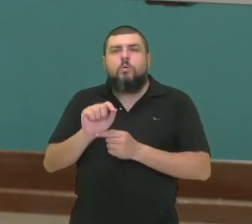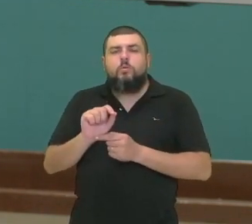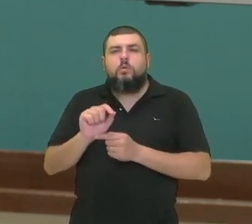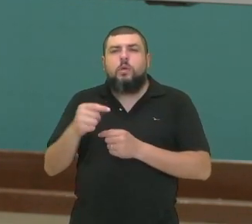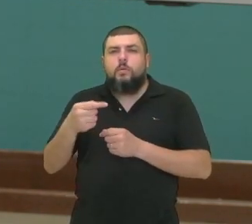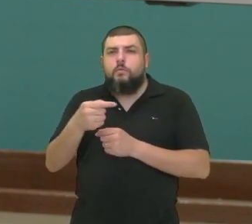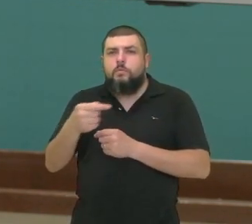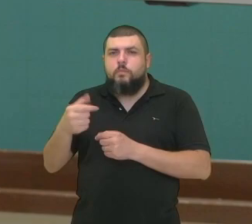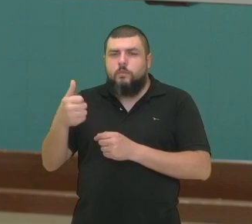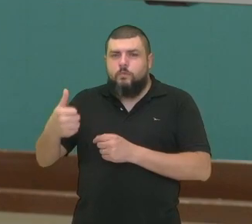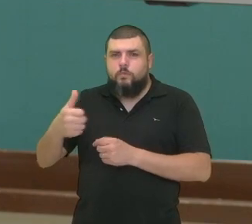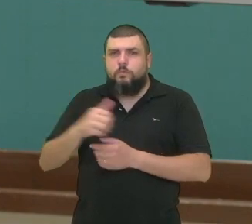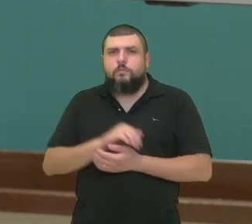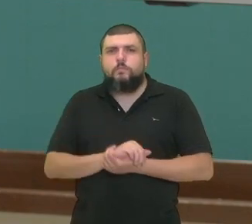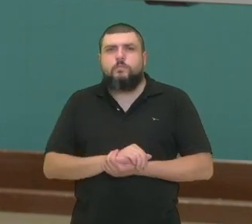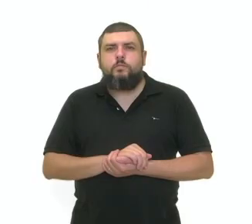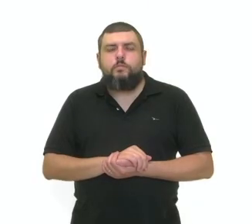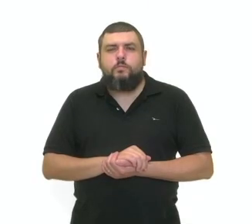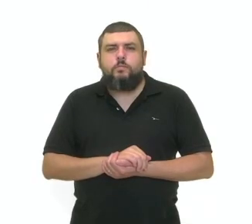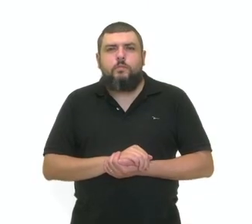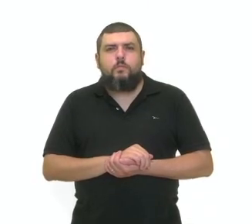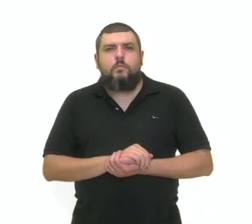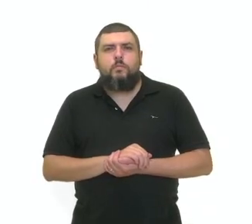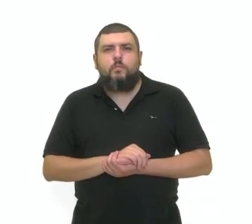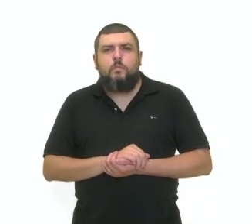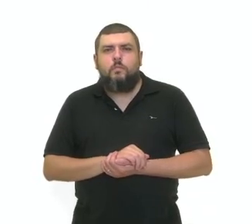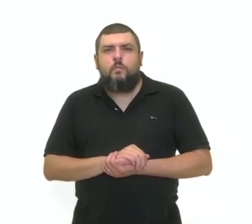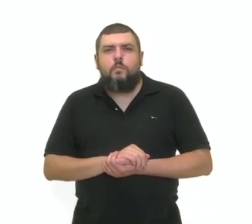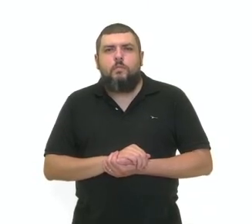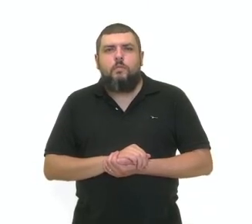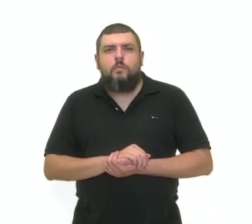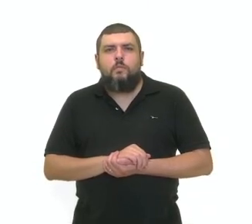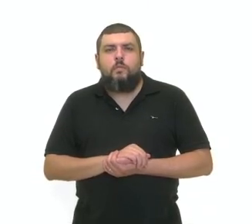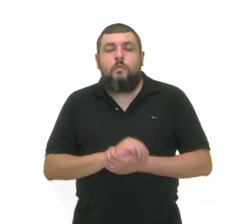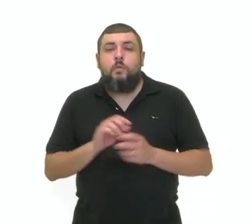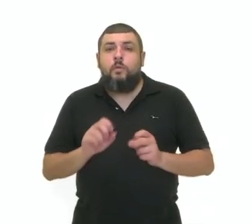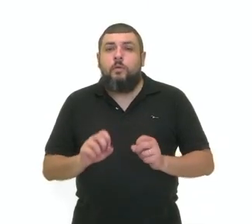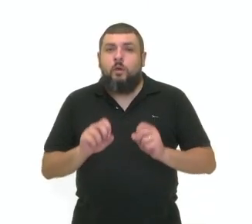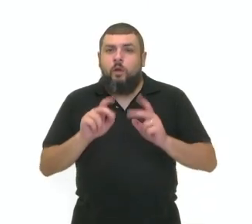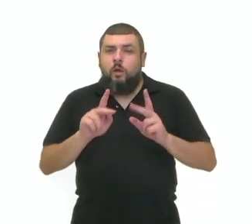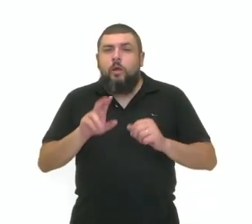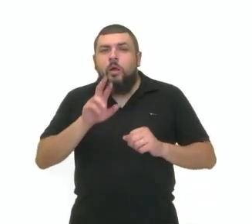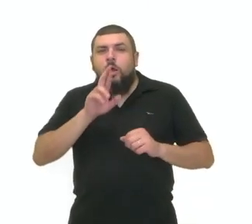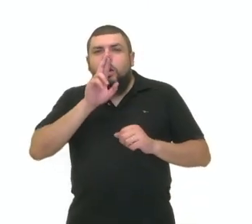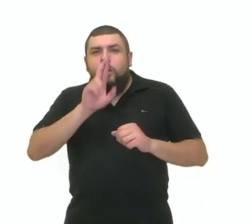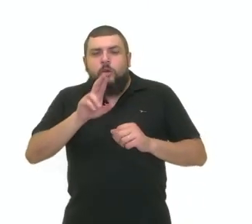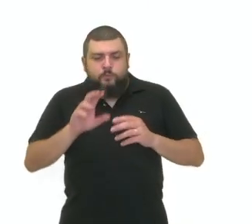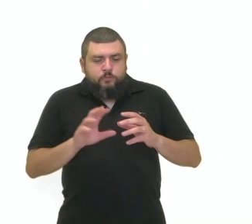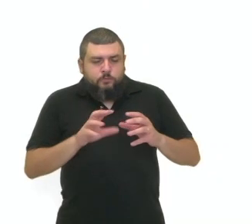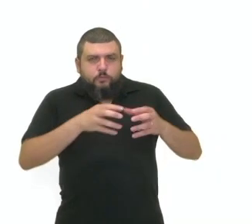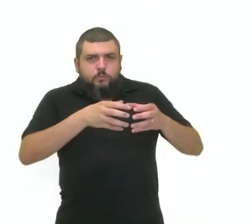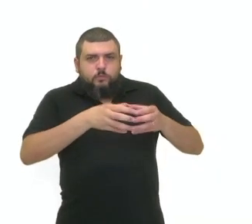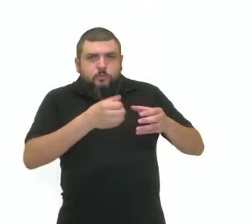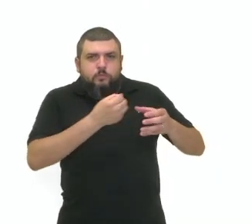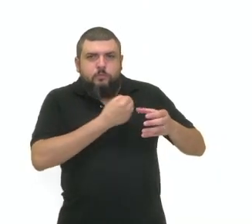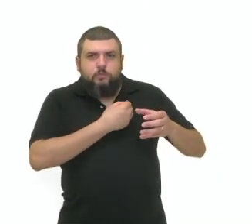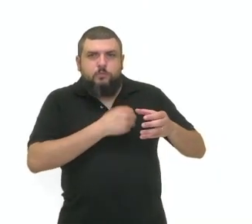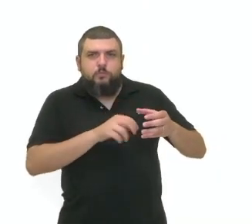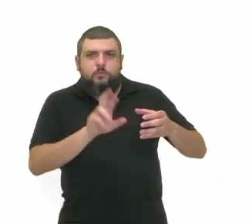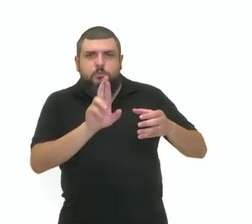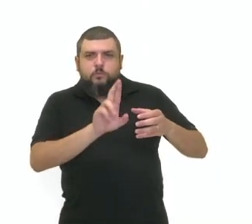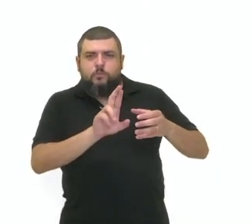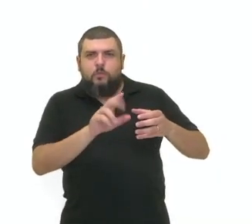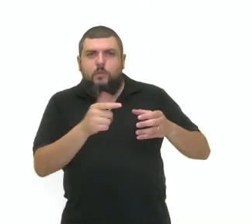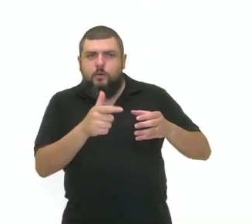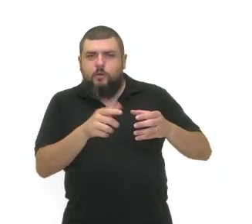a -1. Então, essa solução não existe dentro do conjunto dos números reais. Então, a gente precisou